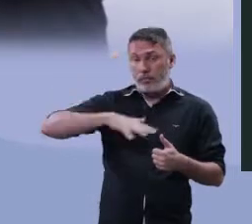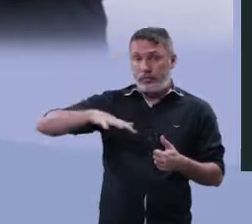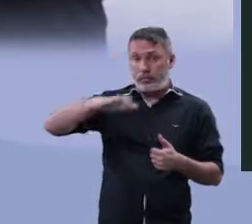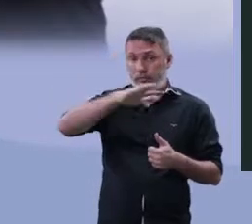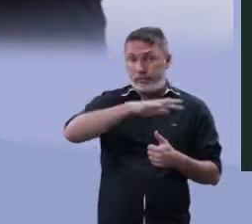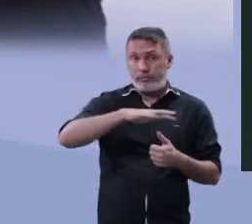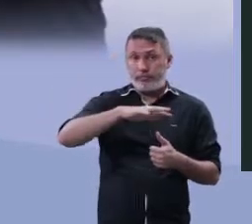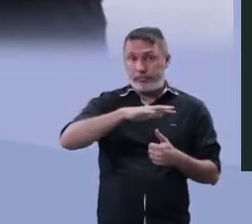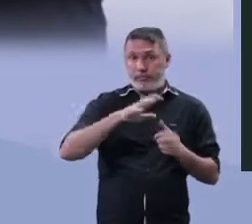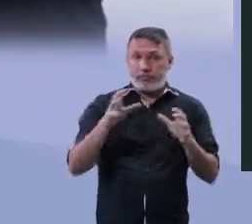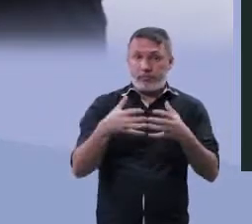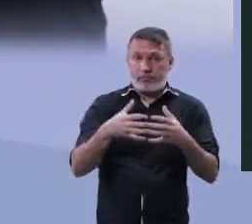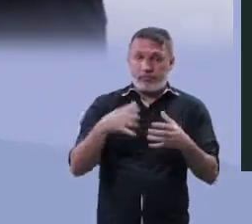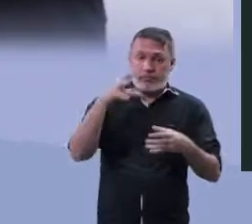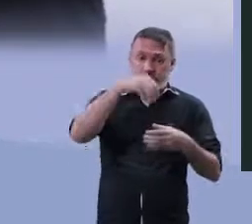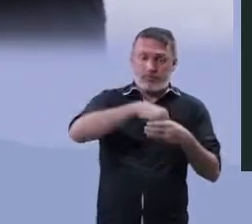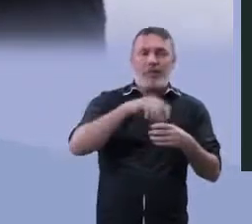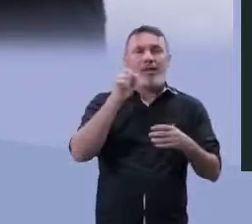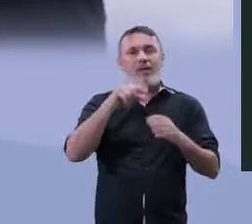os negros, né,